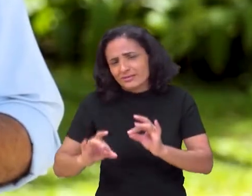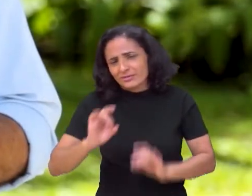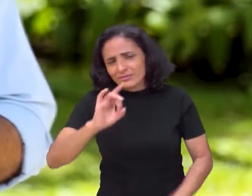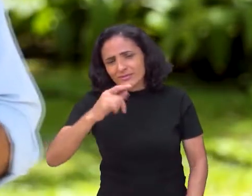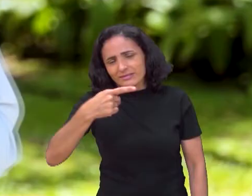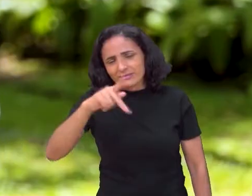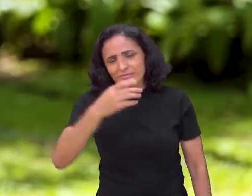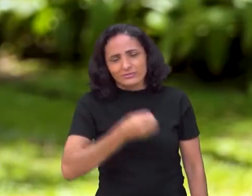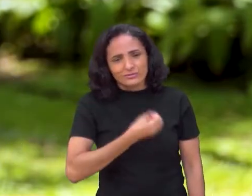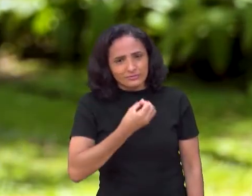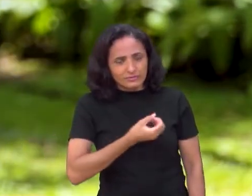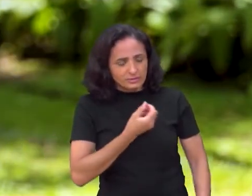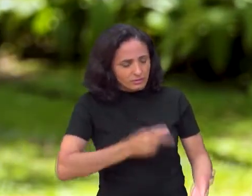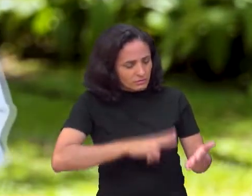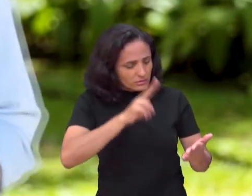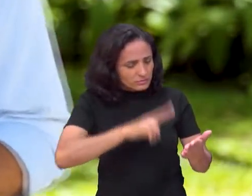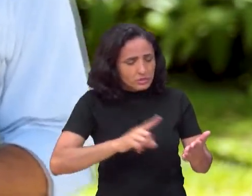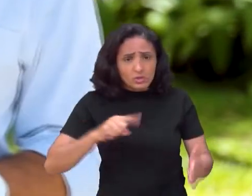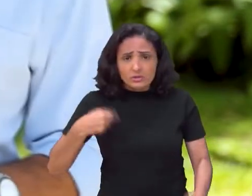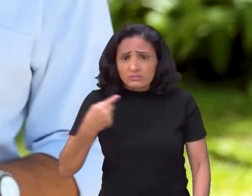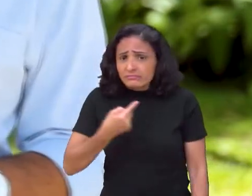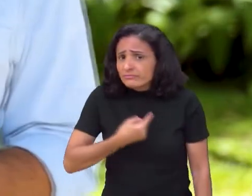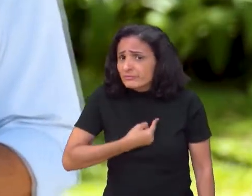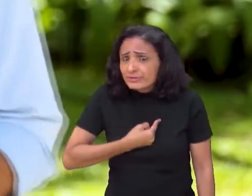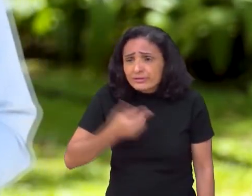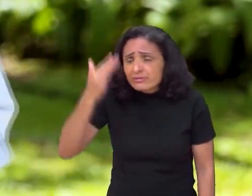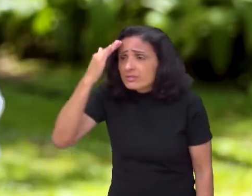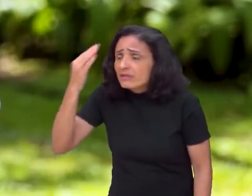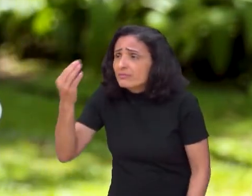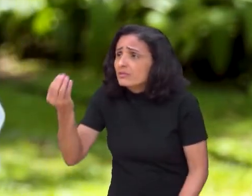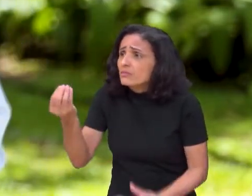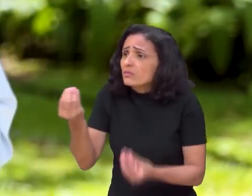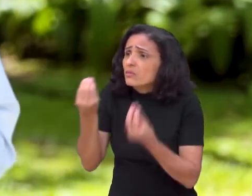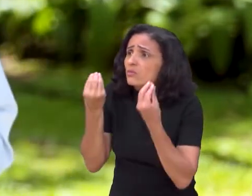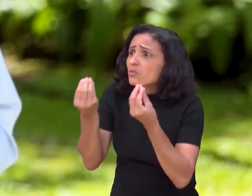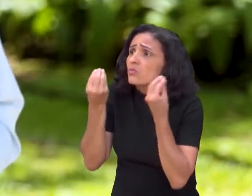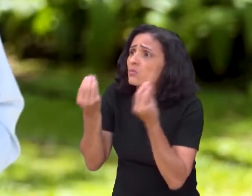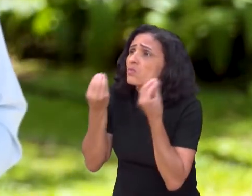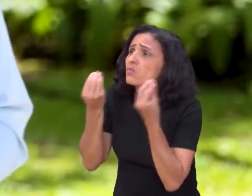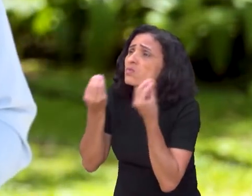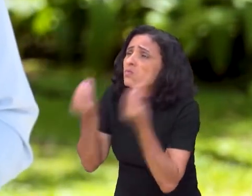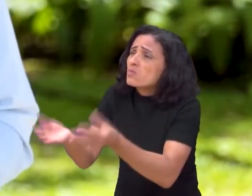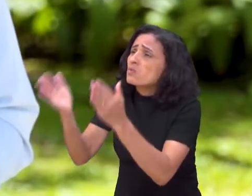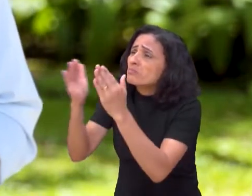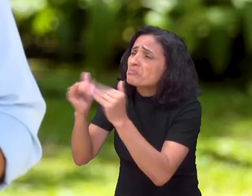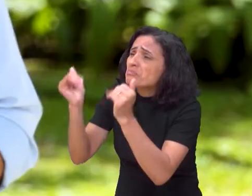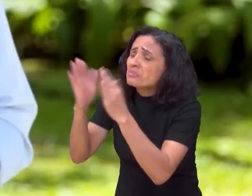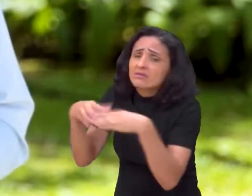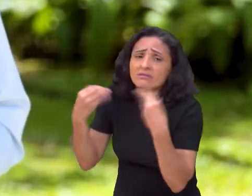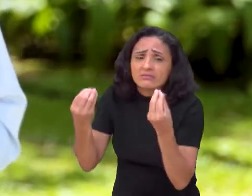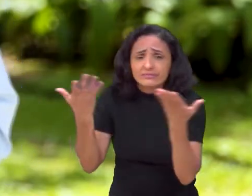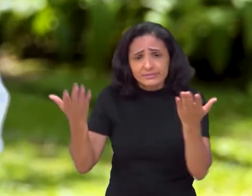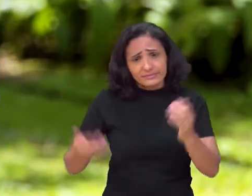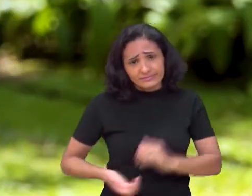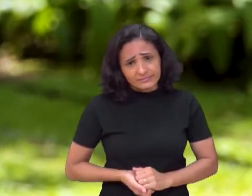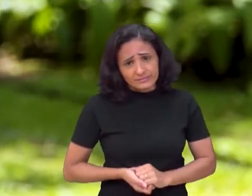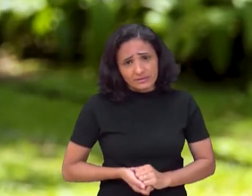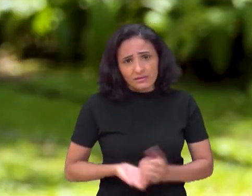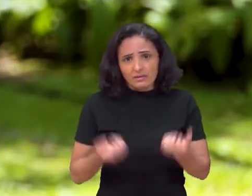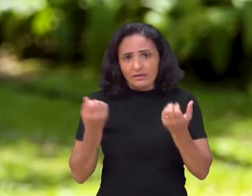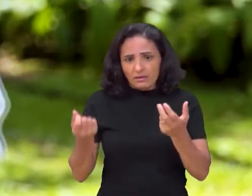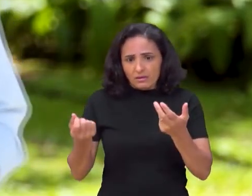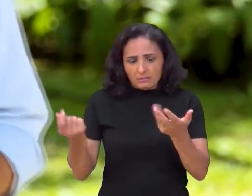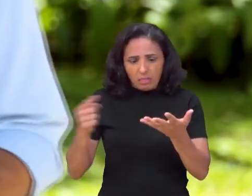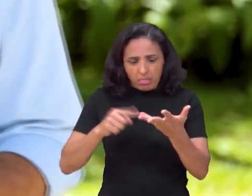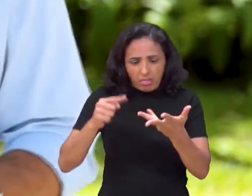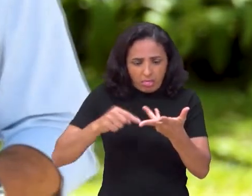que nós não sabemos muitas vezes o que havemos de pedir como convém. Tantas vezes queremos muitas coisas